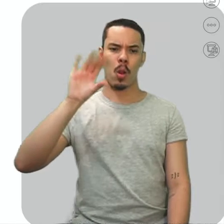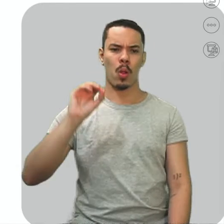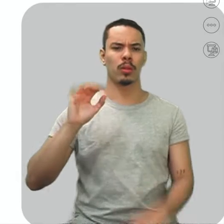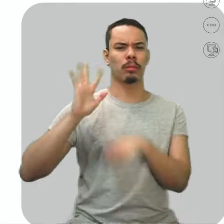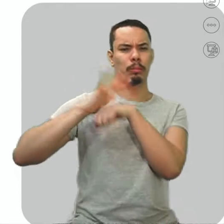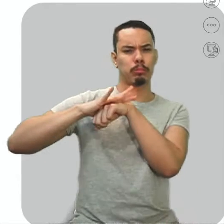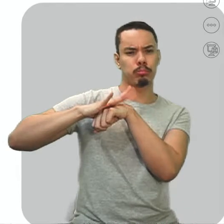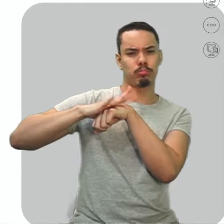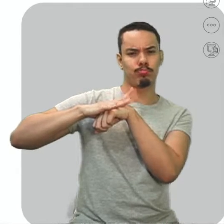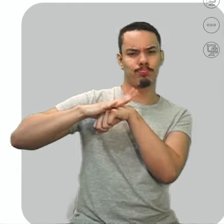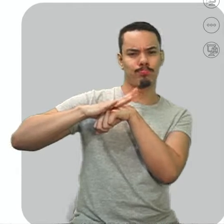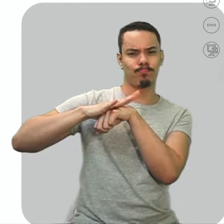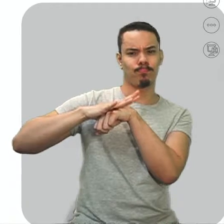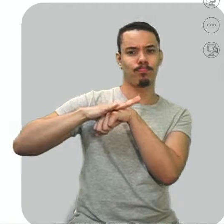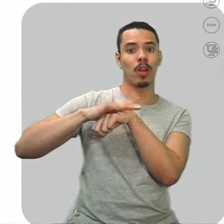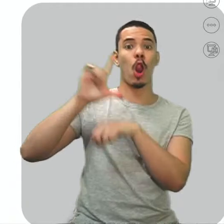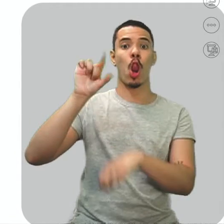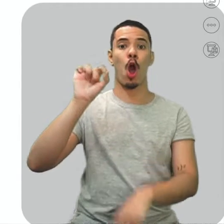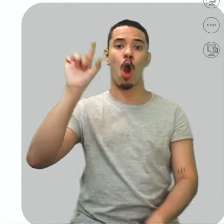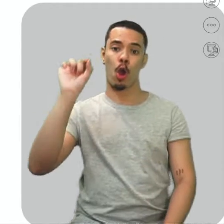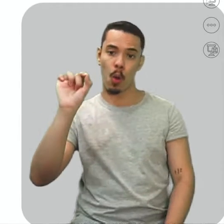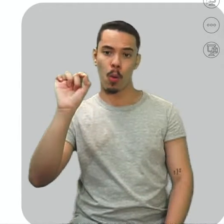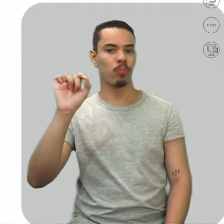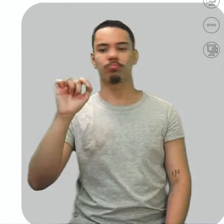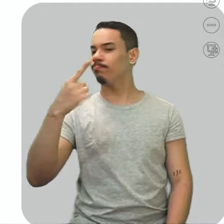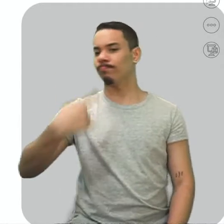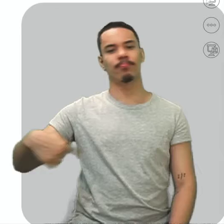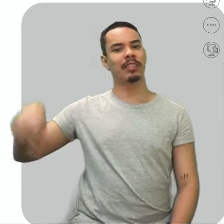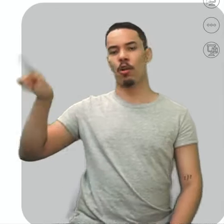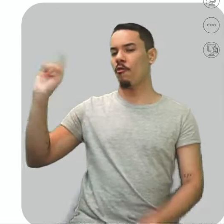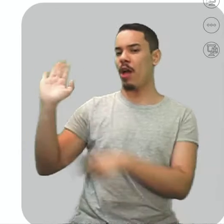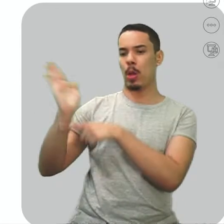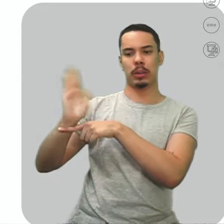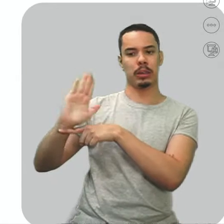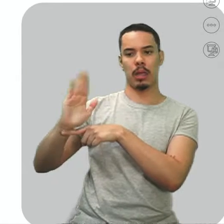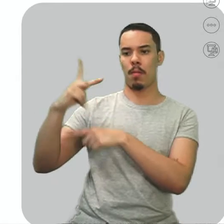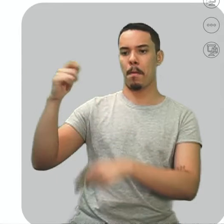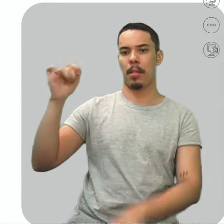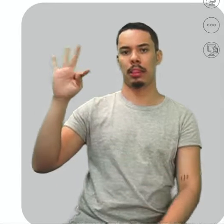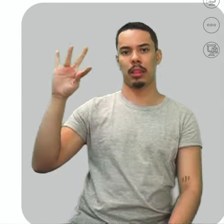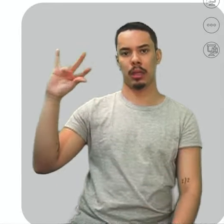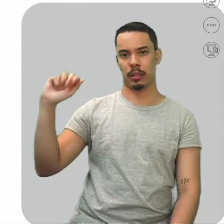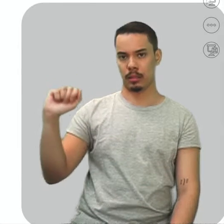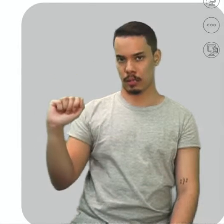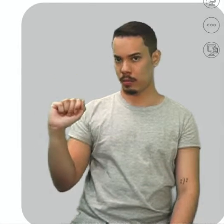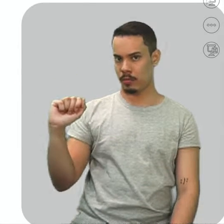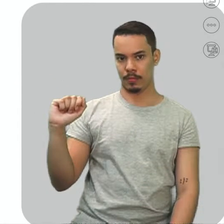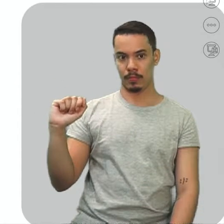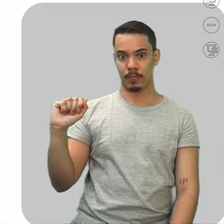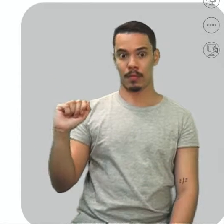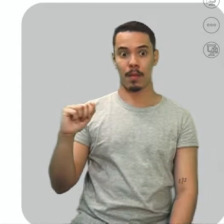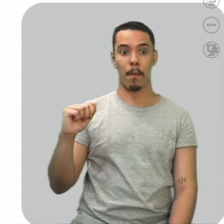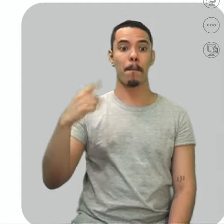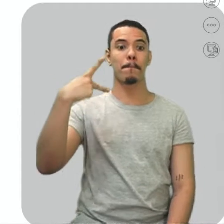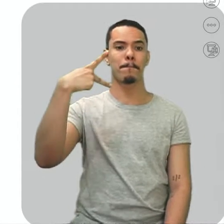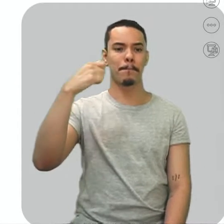doente logo não vai ao cinema com Patrício O Paulo não